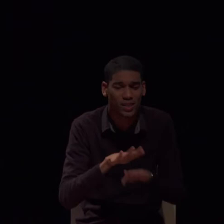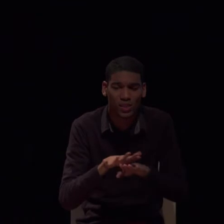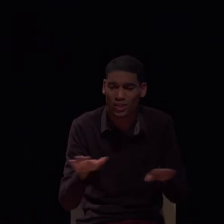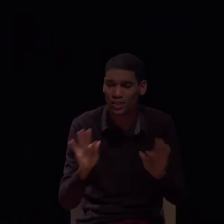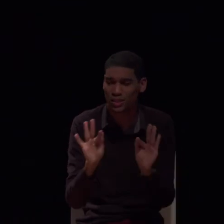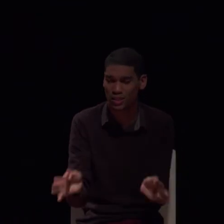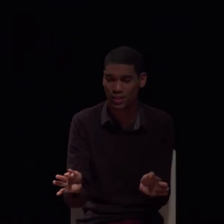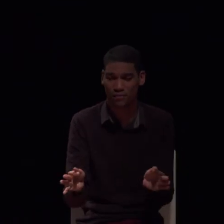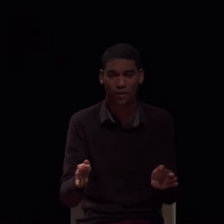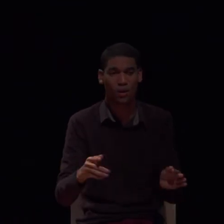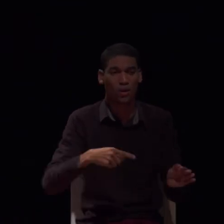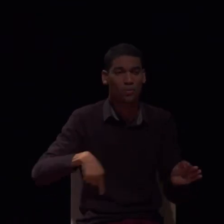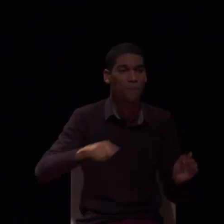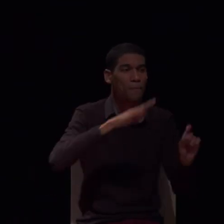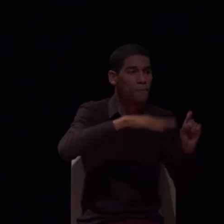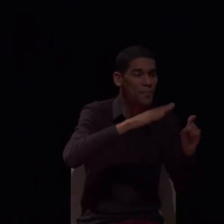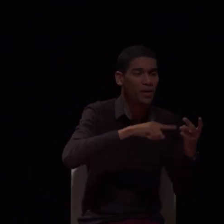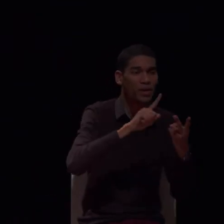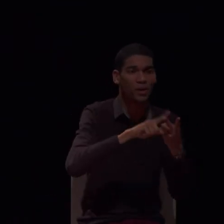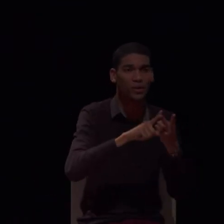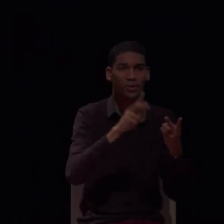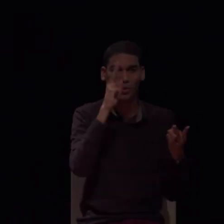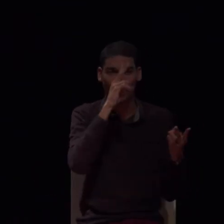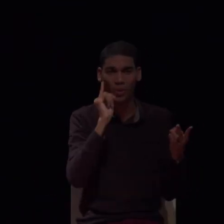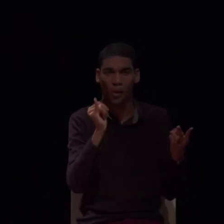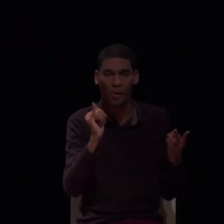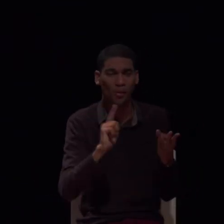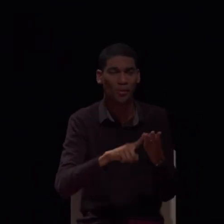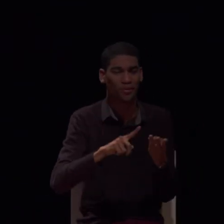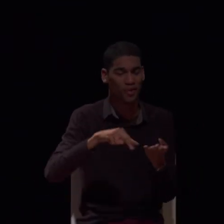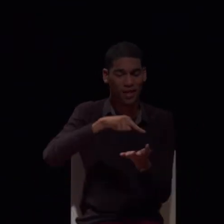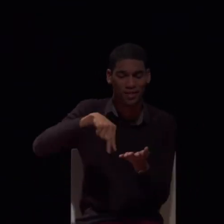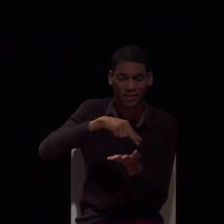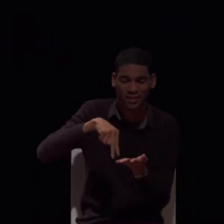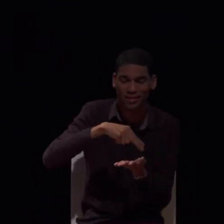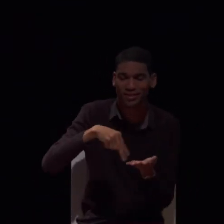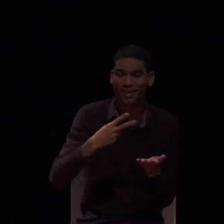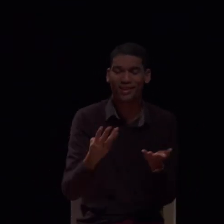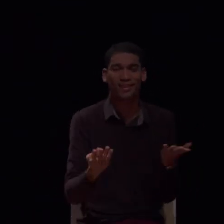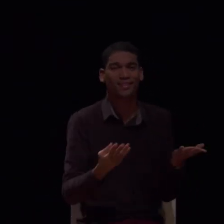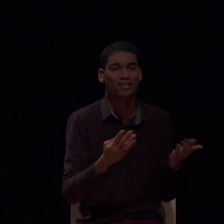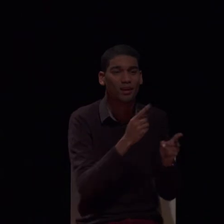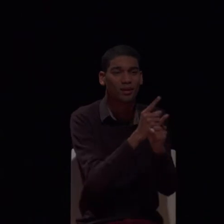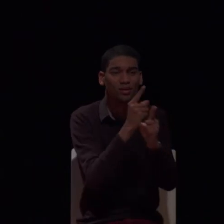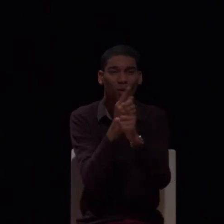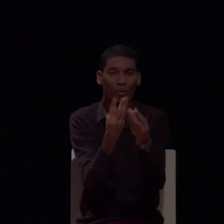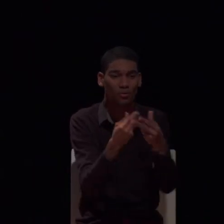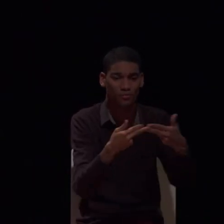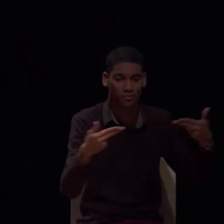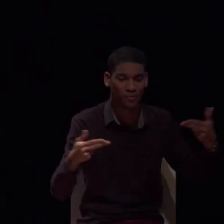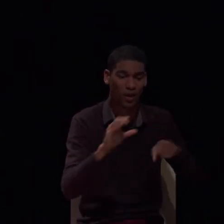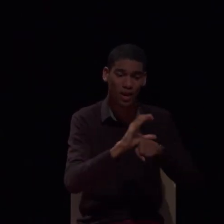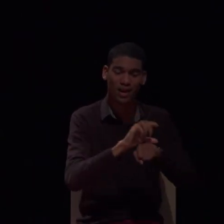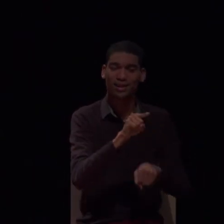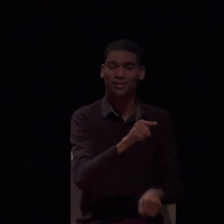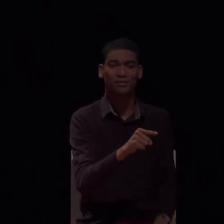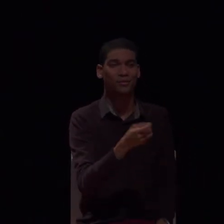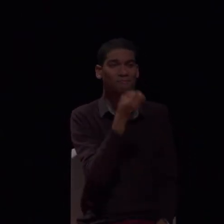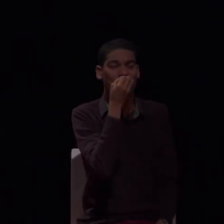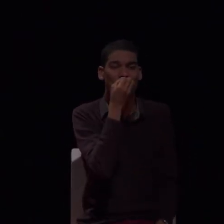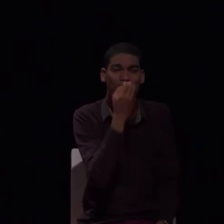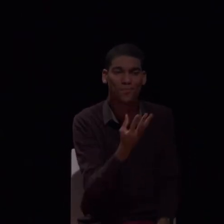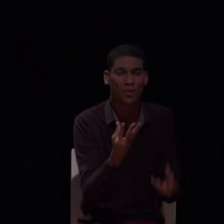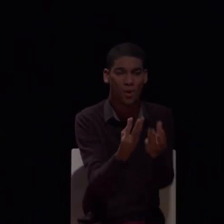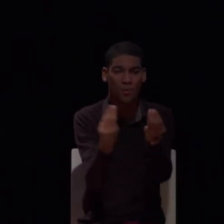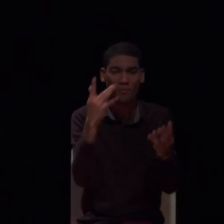dança essa possibilidade inclusive foi o módulo que fez bastante sucesso e muitas pessoas que eram